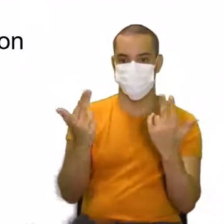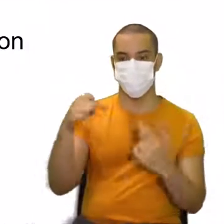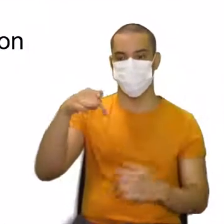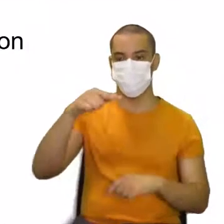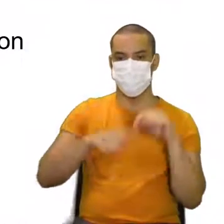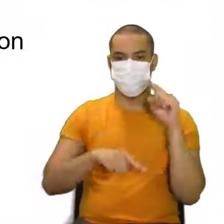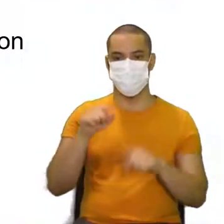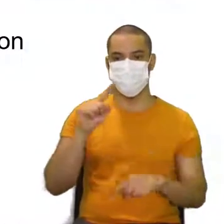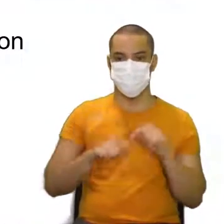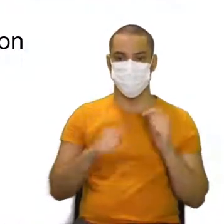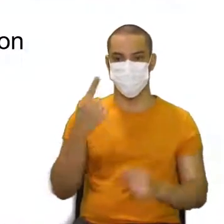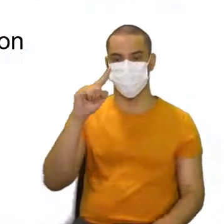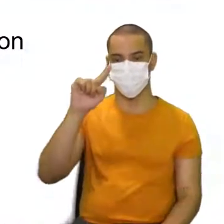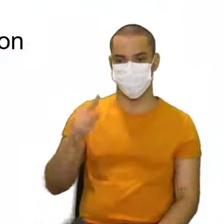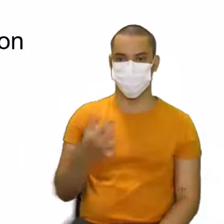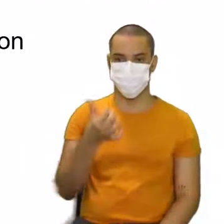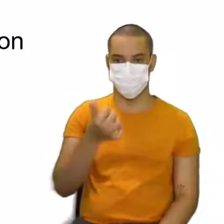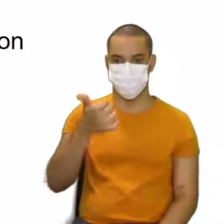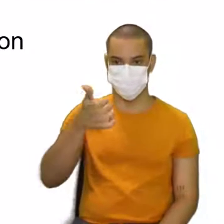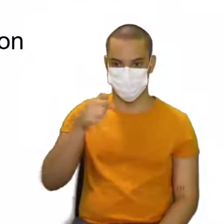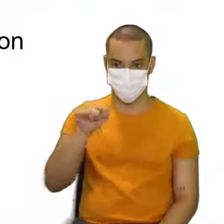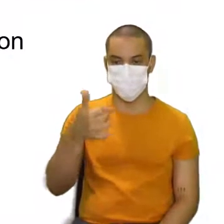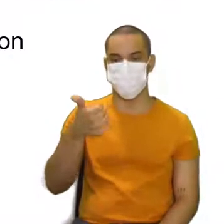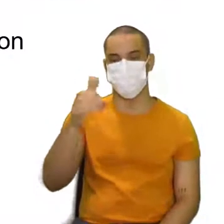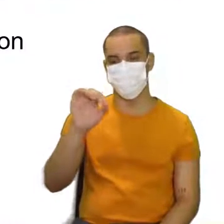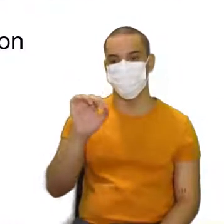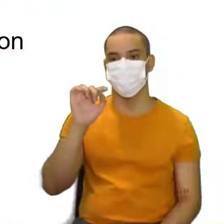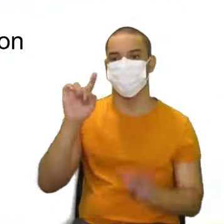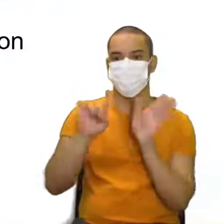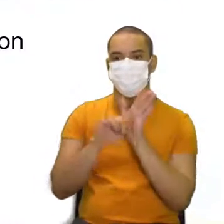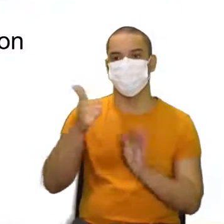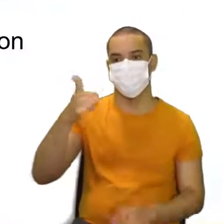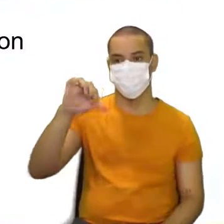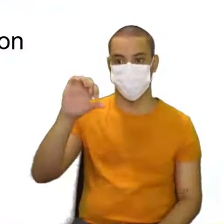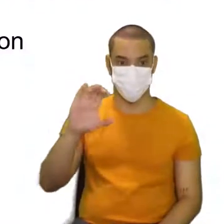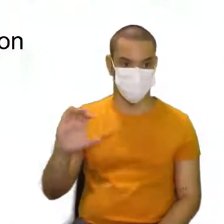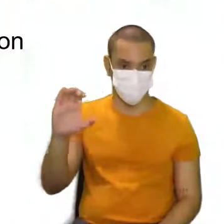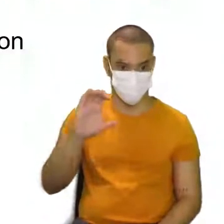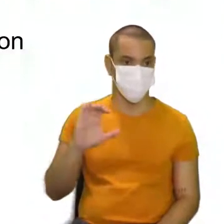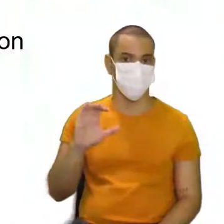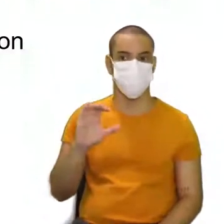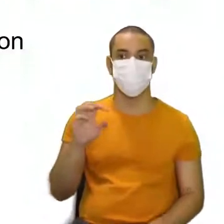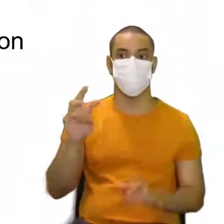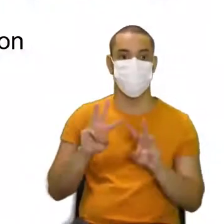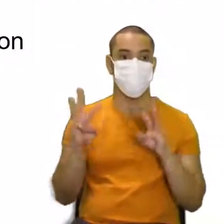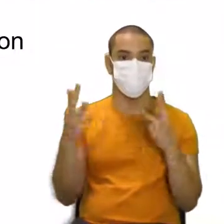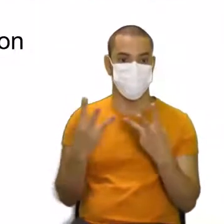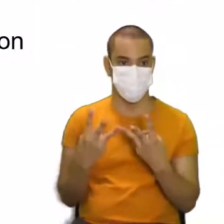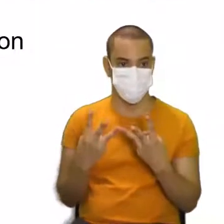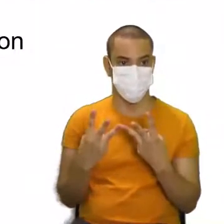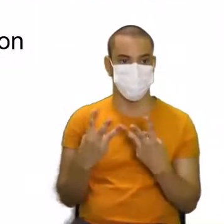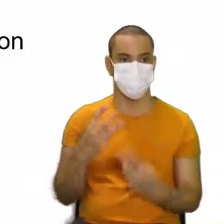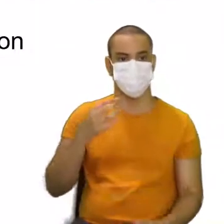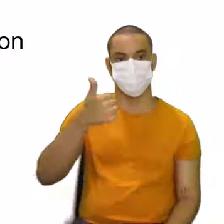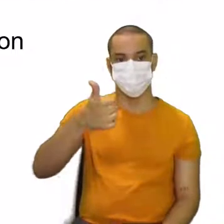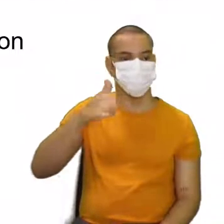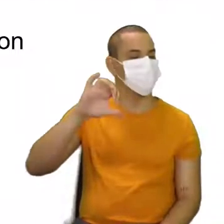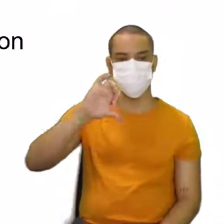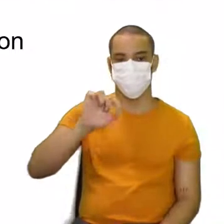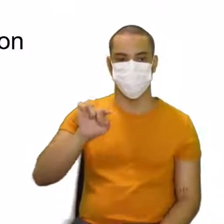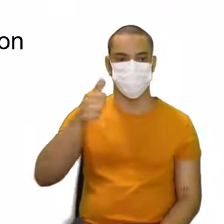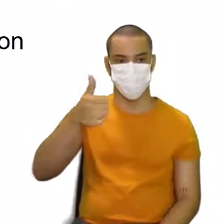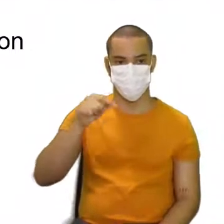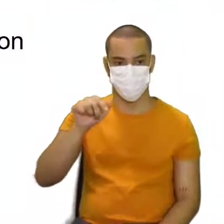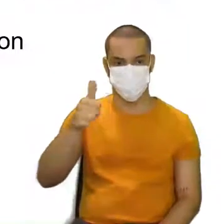1,6 as 2019 Colombi e a massa 9,1 x 10 a menos 31 quilogramas Um